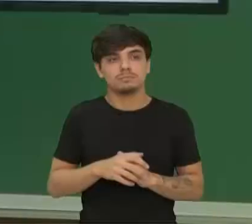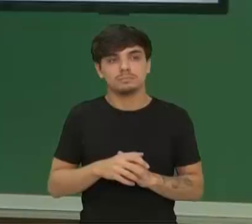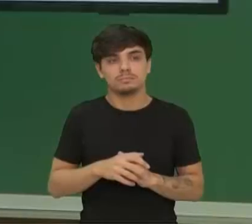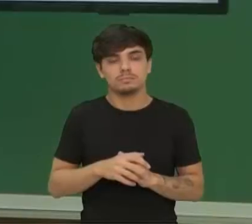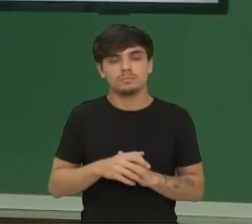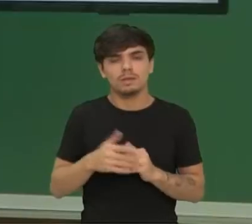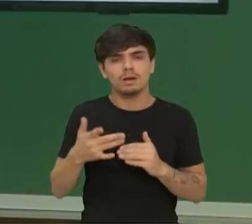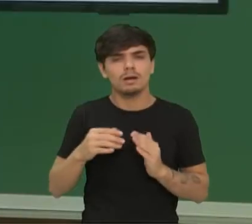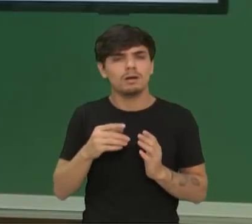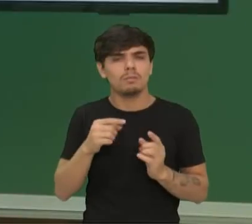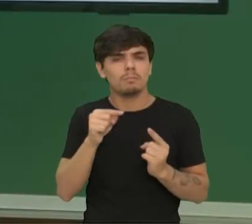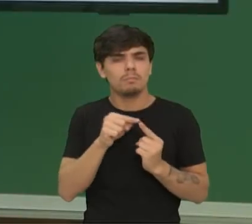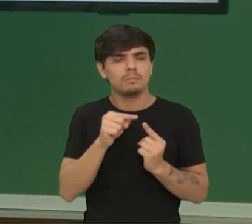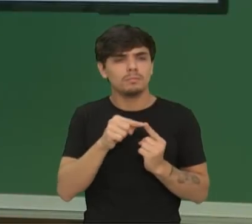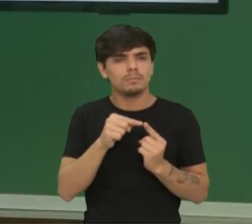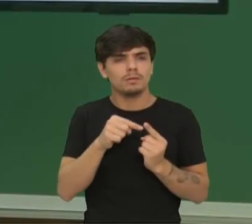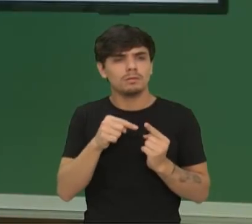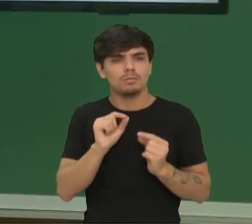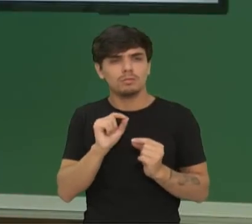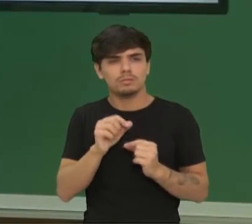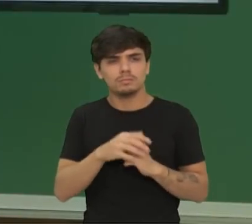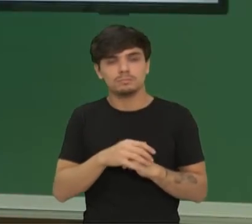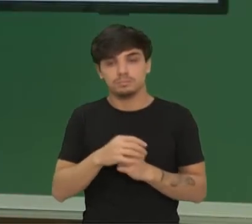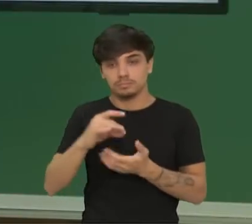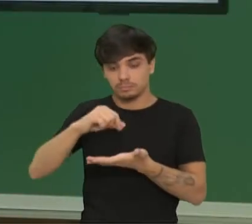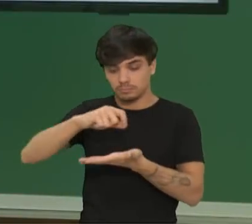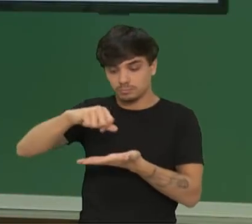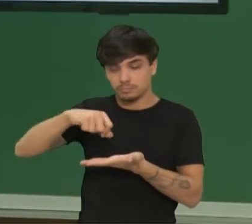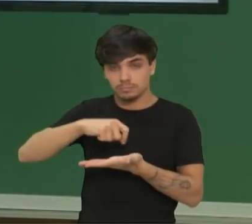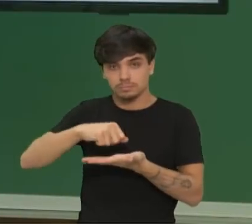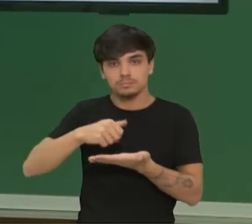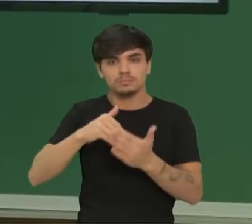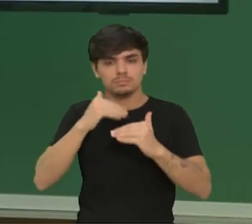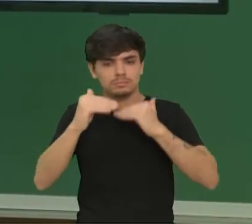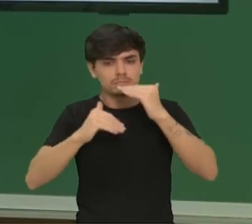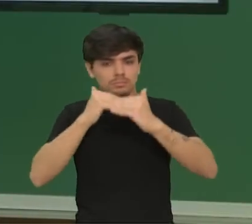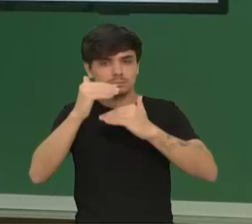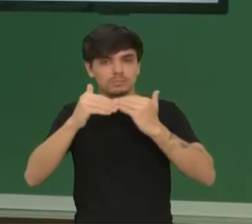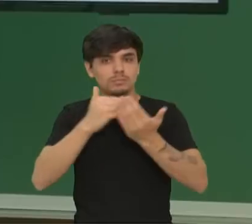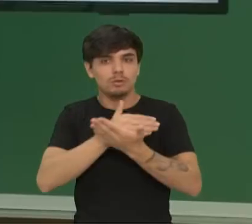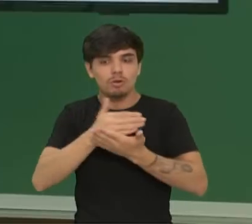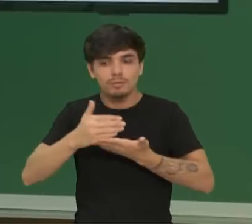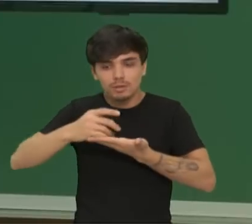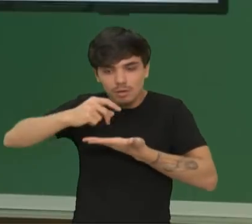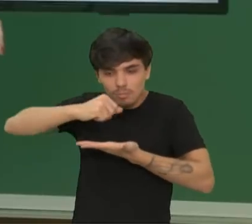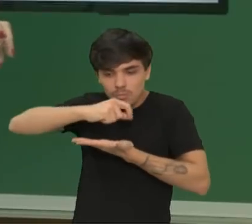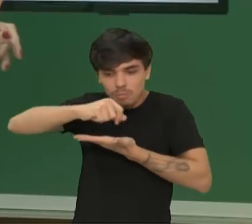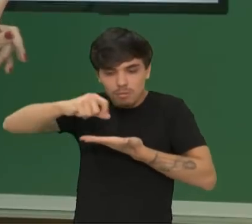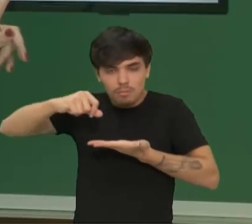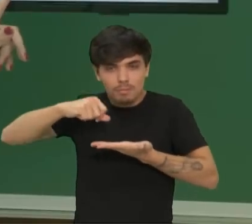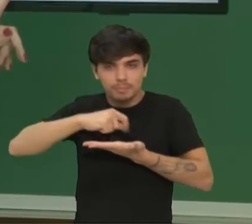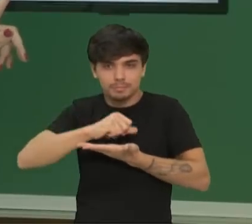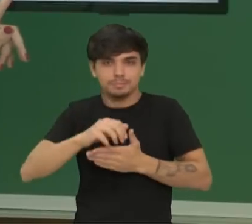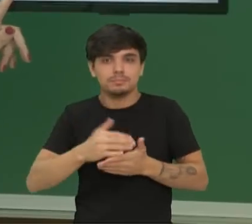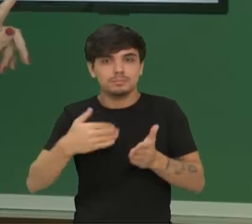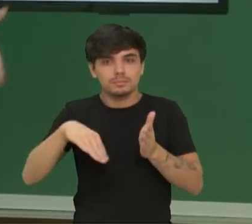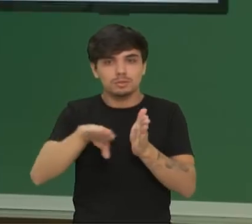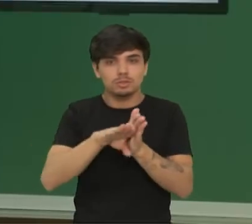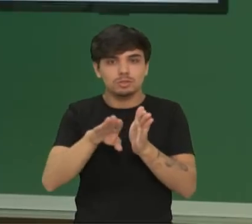proporcionaram um acúmulo de capitais, impulsionando o desenvolvimento do capitalismo. Chegamos no